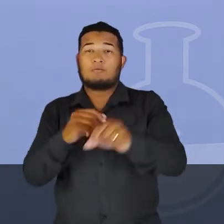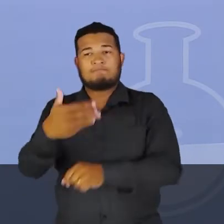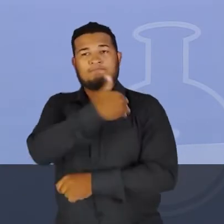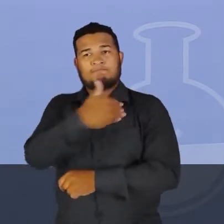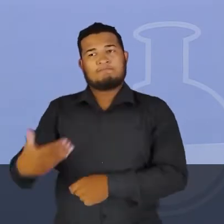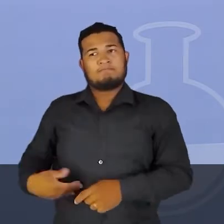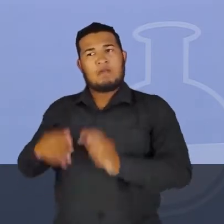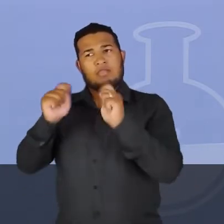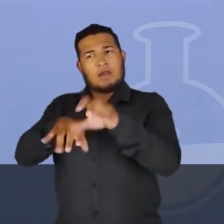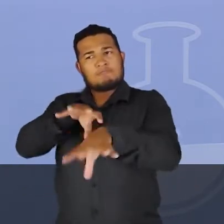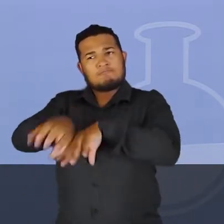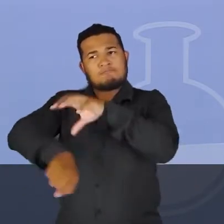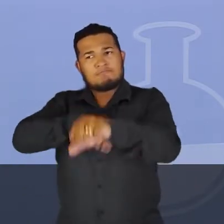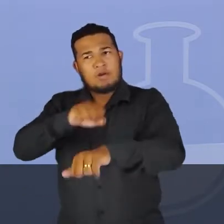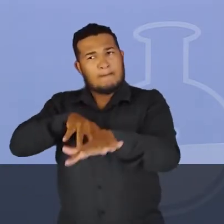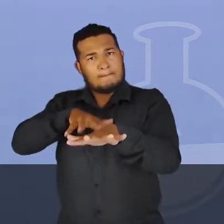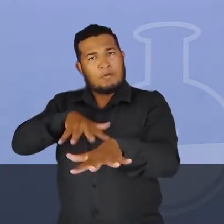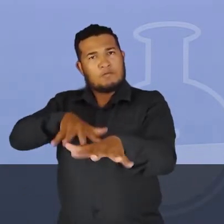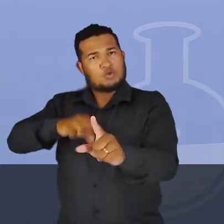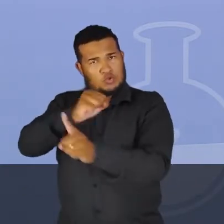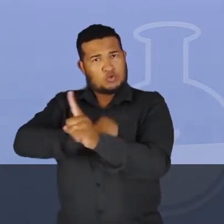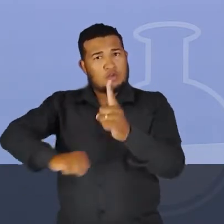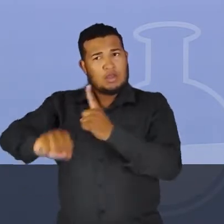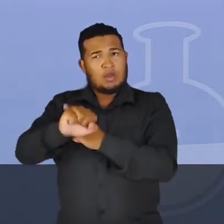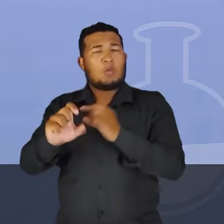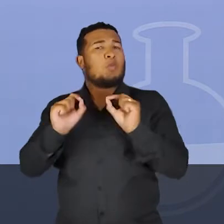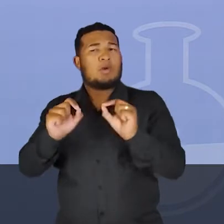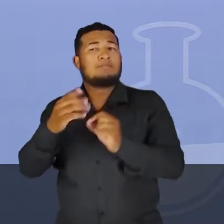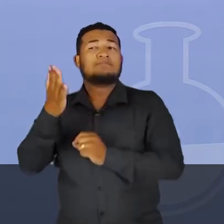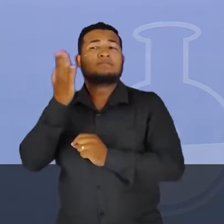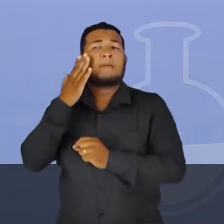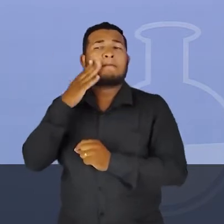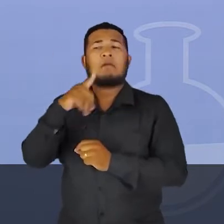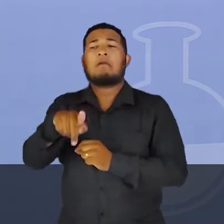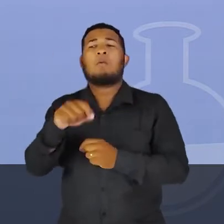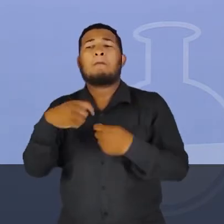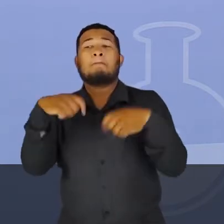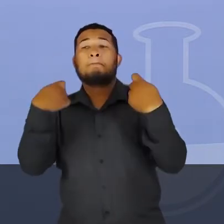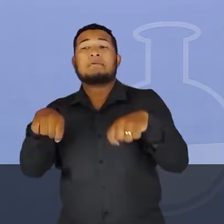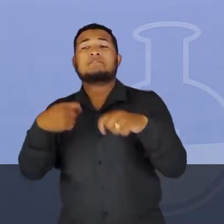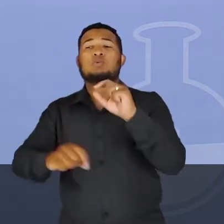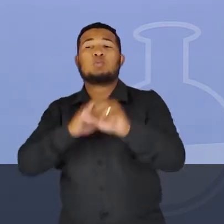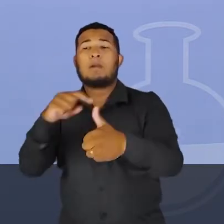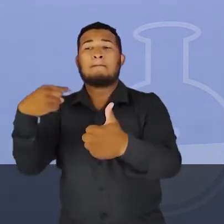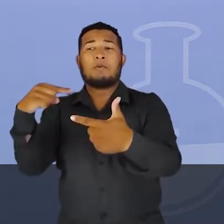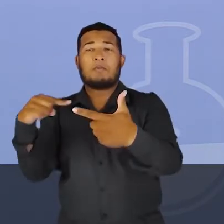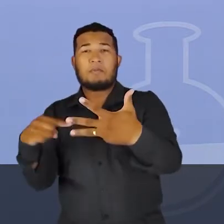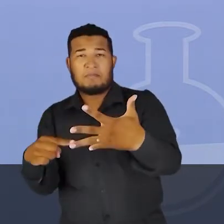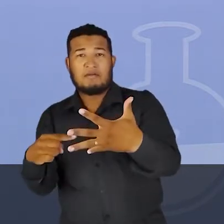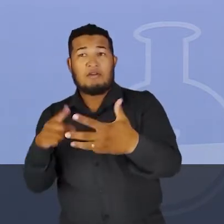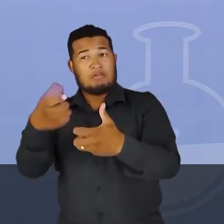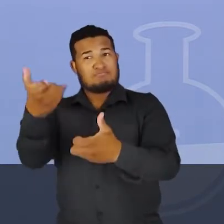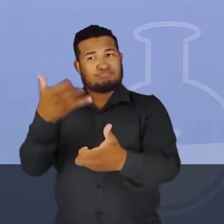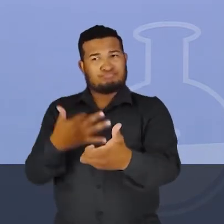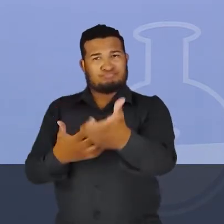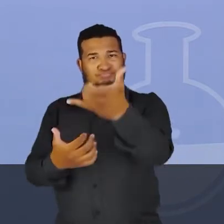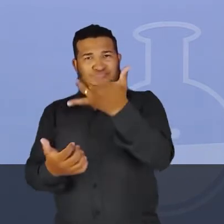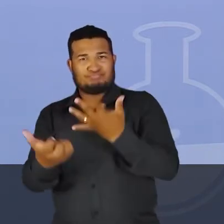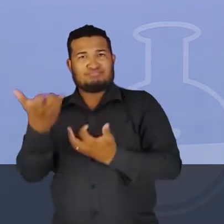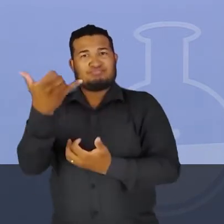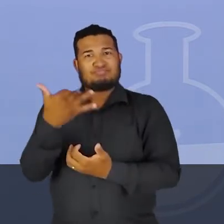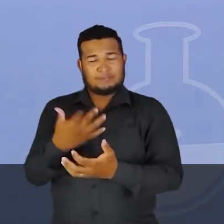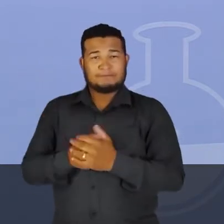ele pode procurar os movimentos sociais para saber quais são as suas demandas, para ouvir a população. Então,